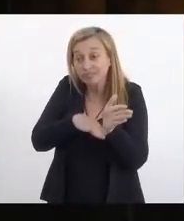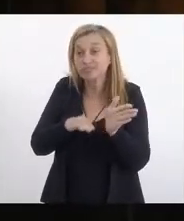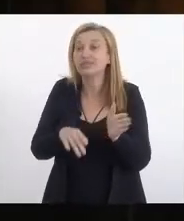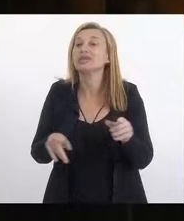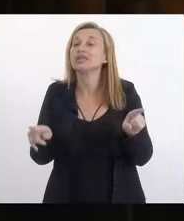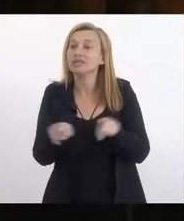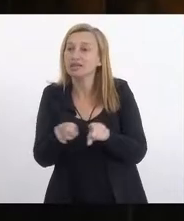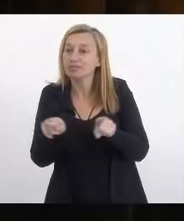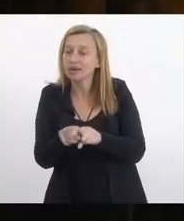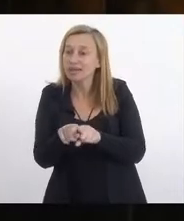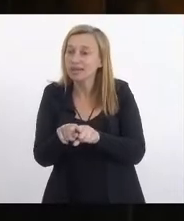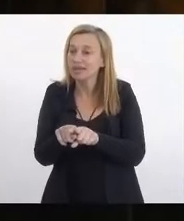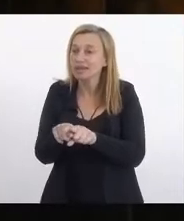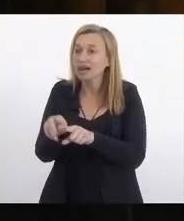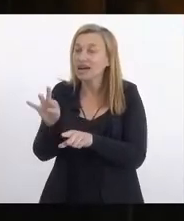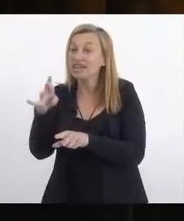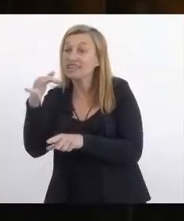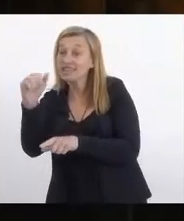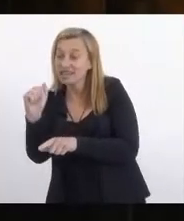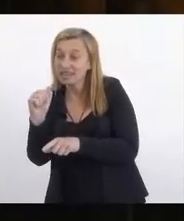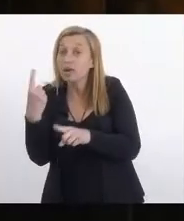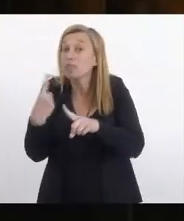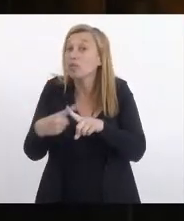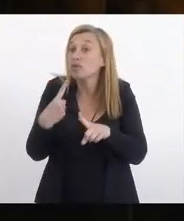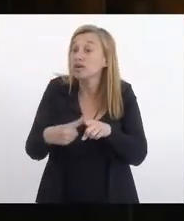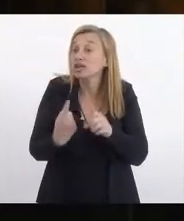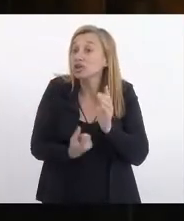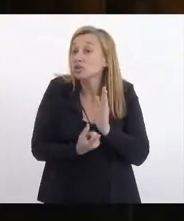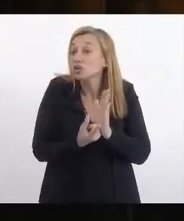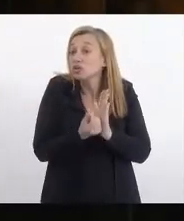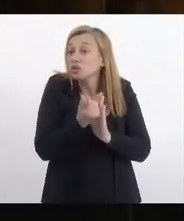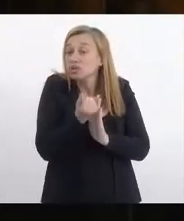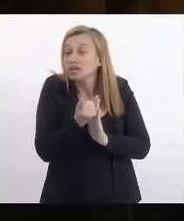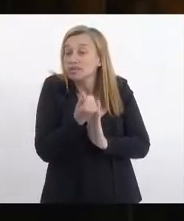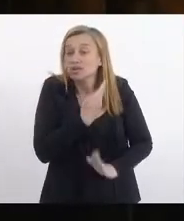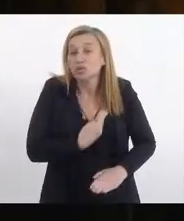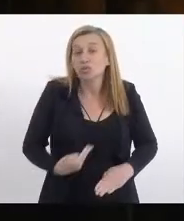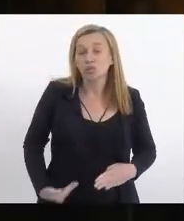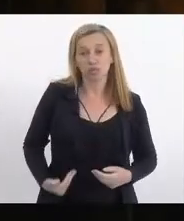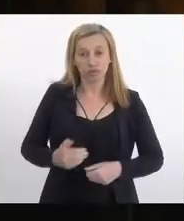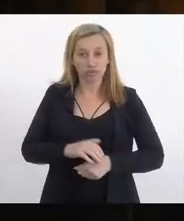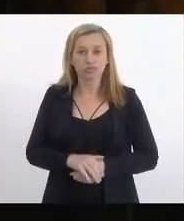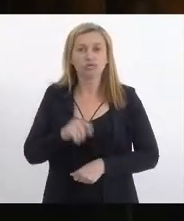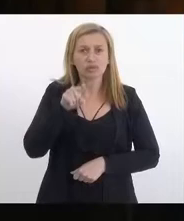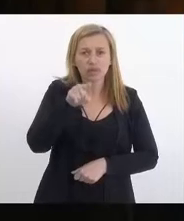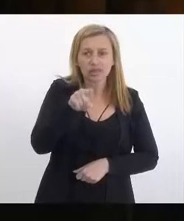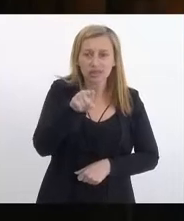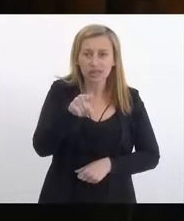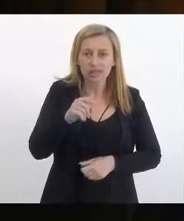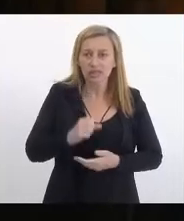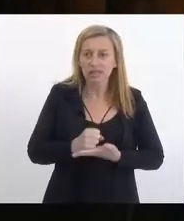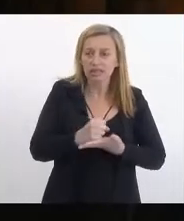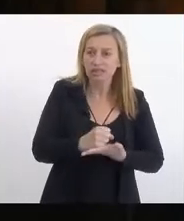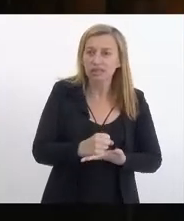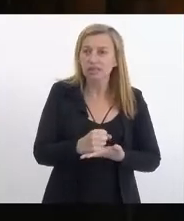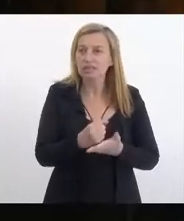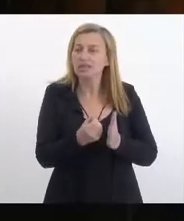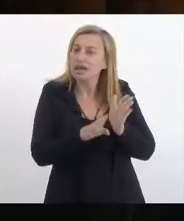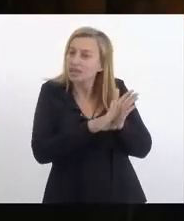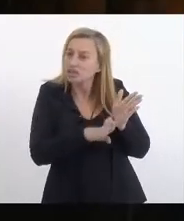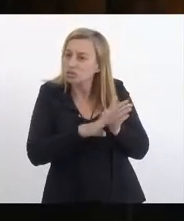a receita. Até porque no orçamento público, você fixa a